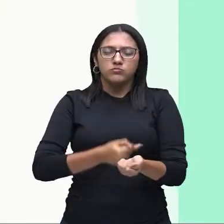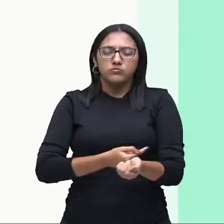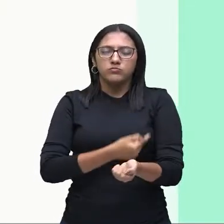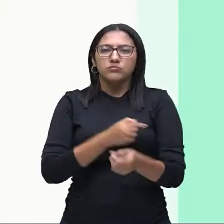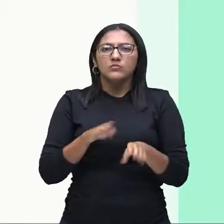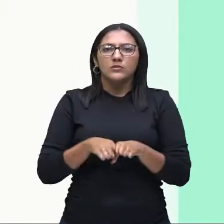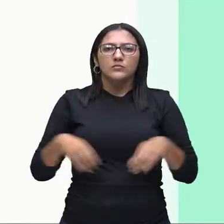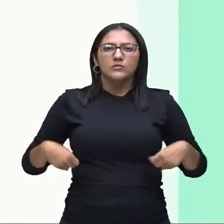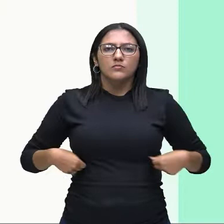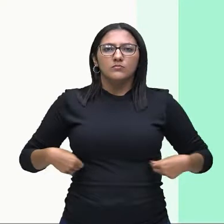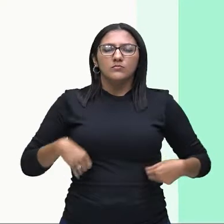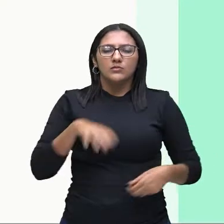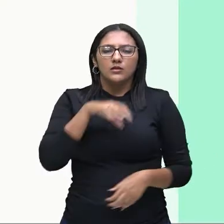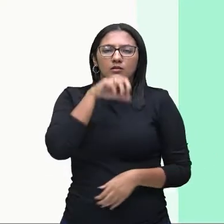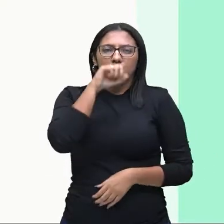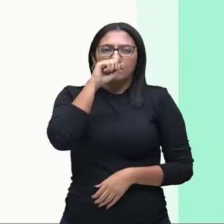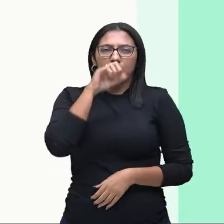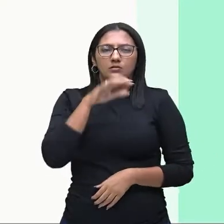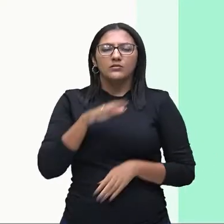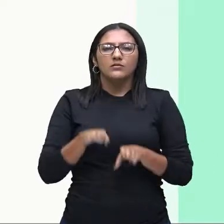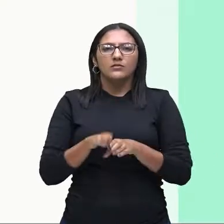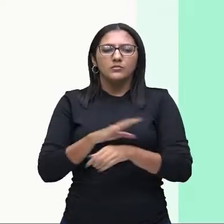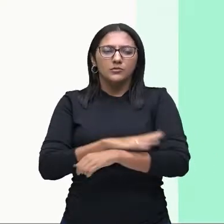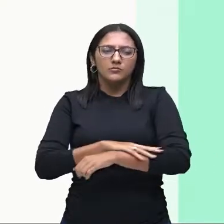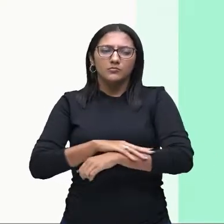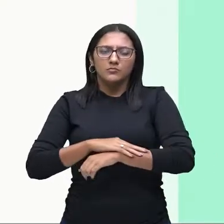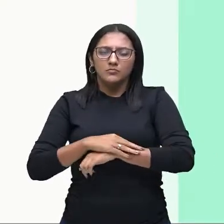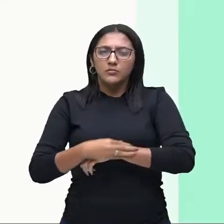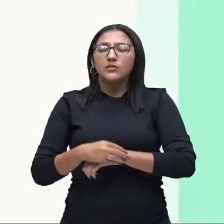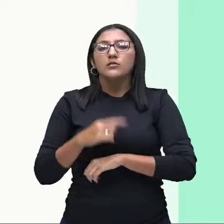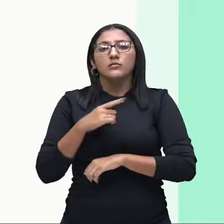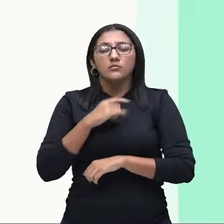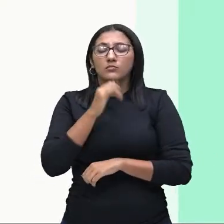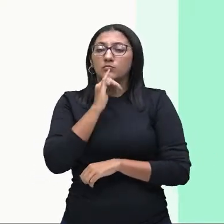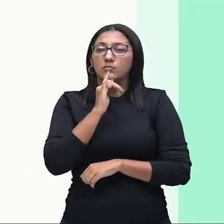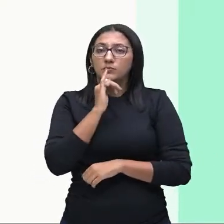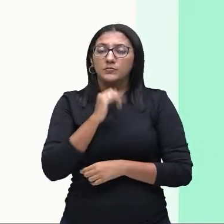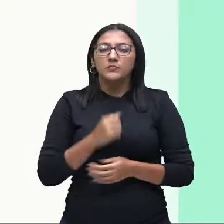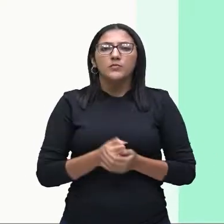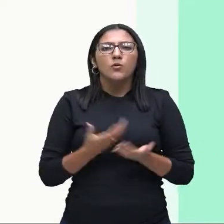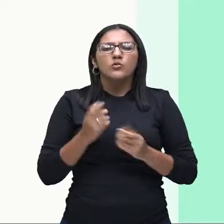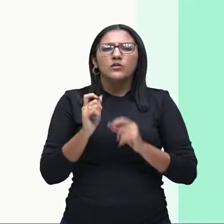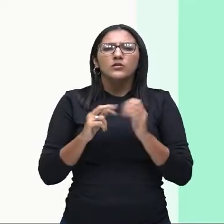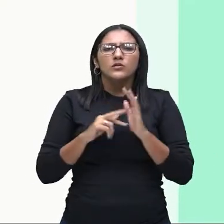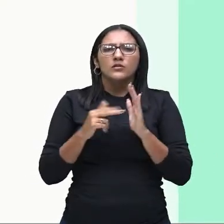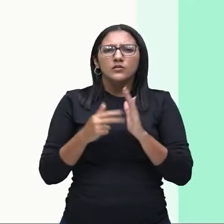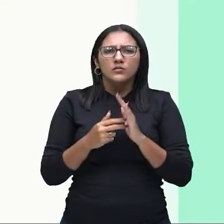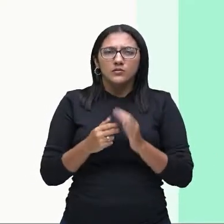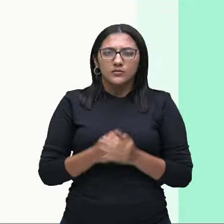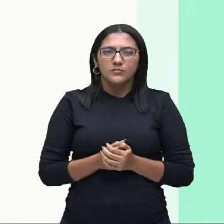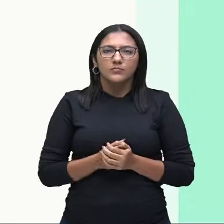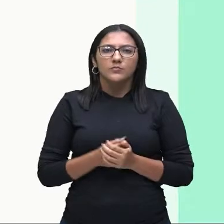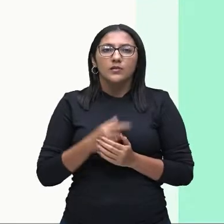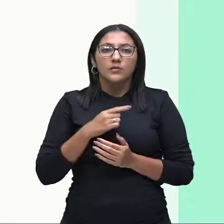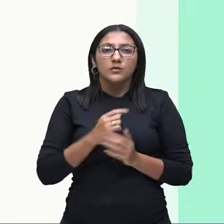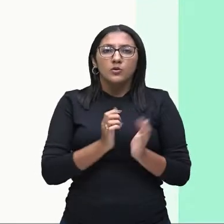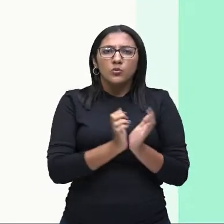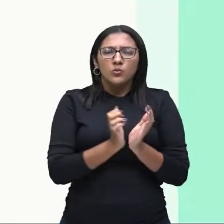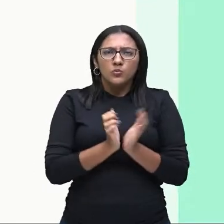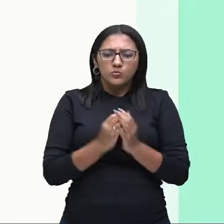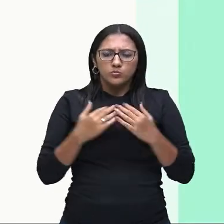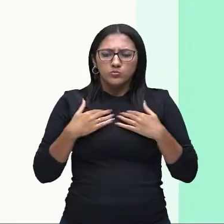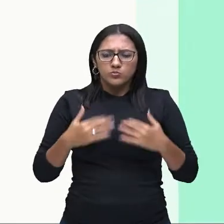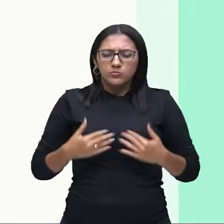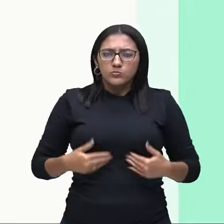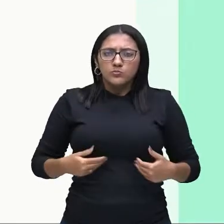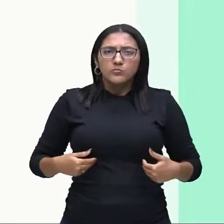ajuda na respiração, e a pele, que também é um exemplo de órgão. Mas o que são órgãos? Órgãos são formados por agrupamentos de